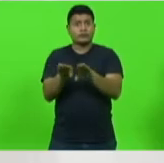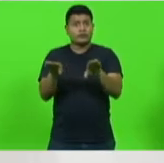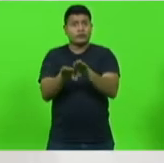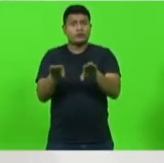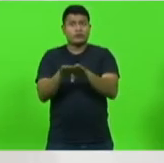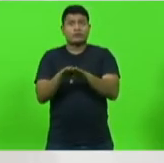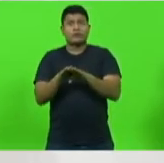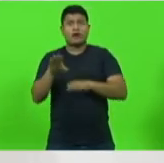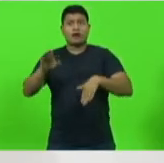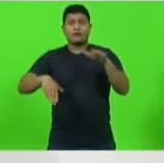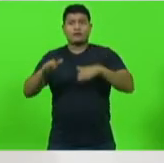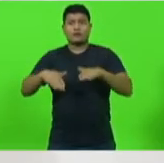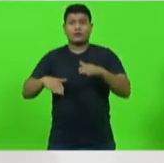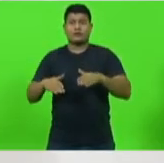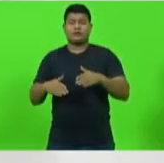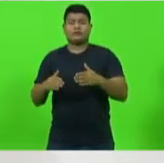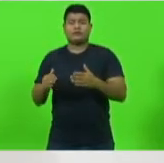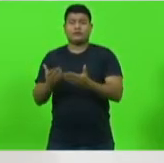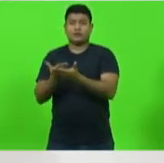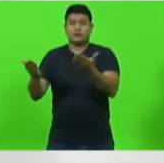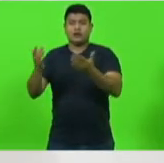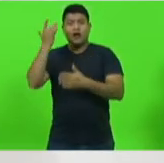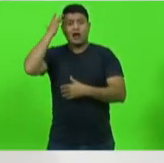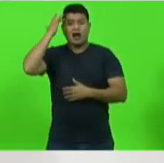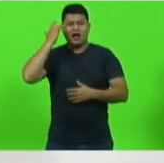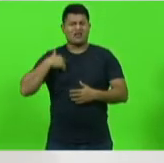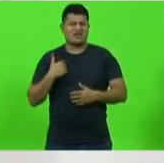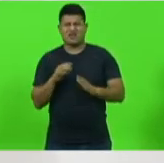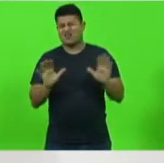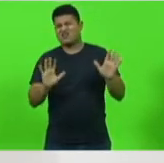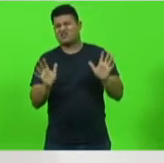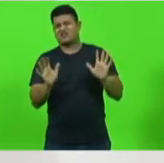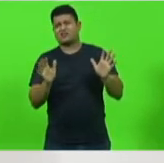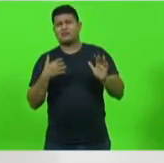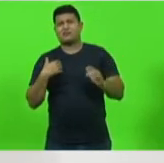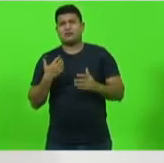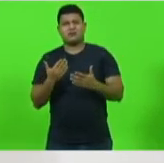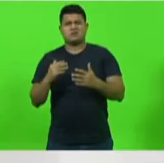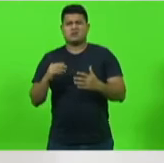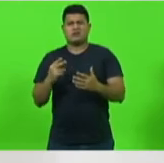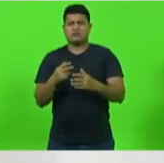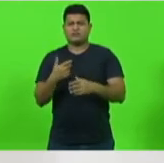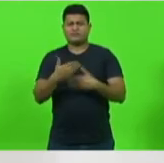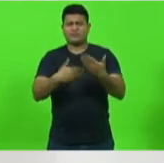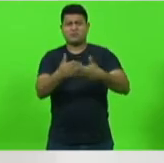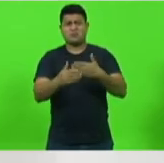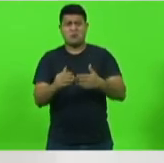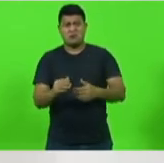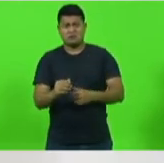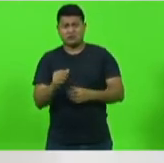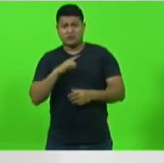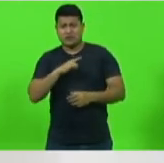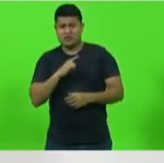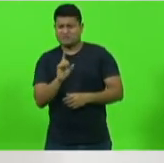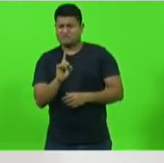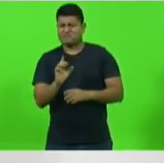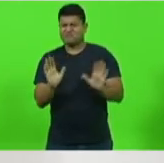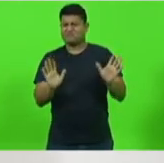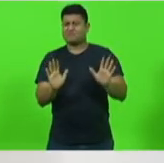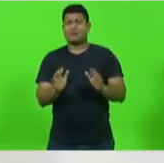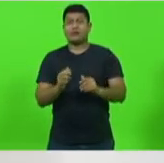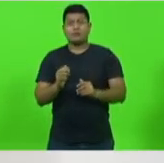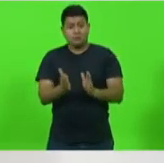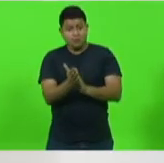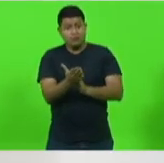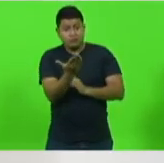torcida, às vezes, contra, daqueles que acham que não vai dar nada, que não vai dar certo. Mas eu parabenizo o senhor, porque nesse caminho o senhor